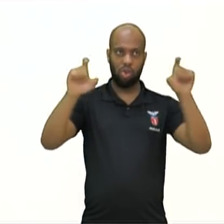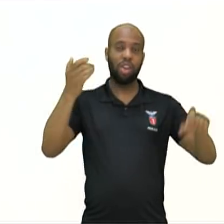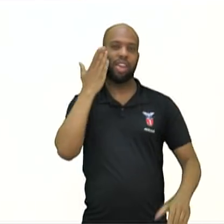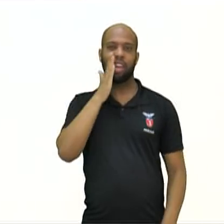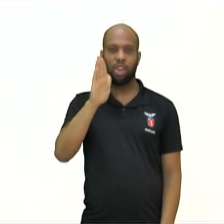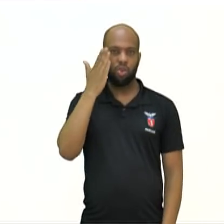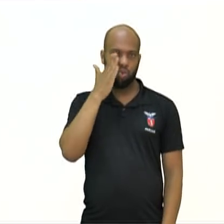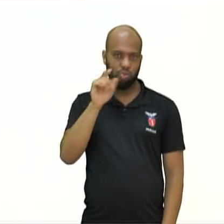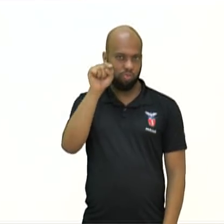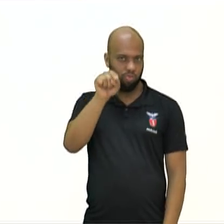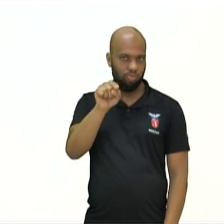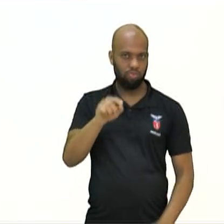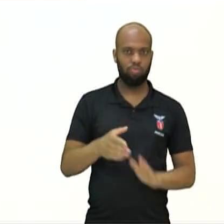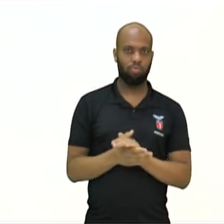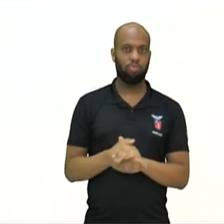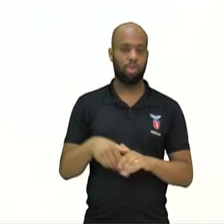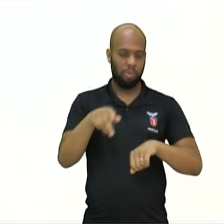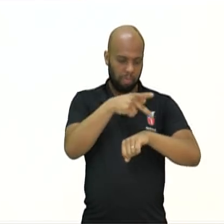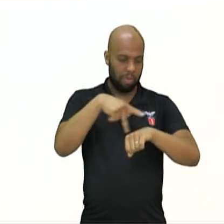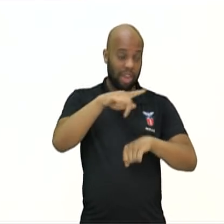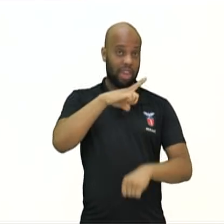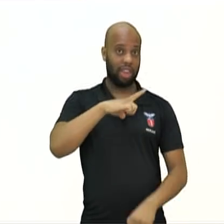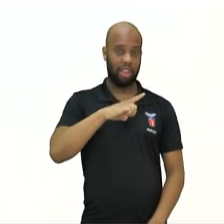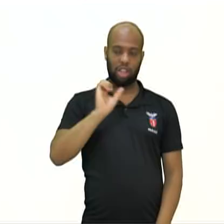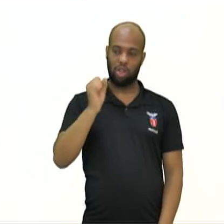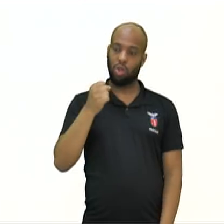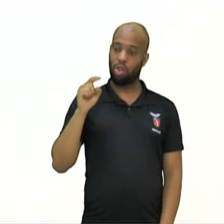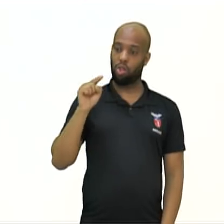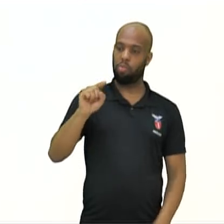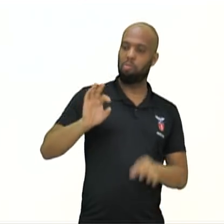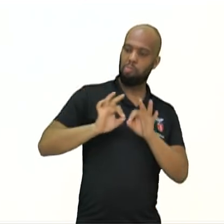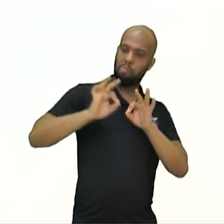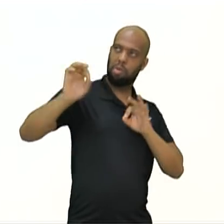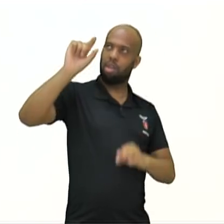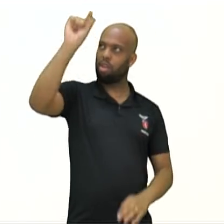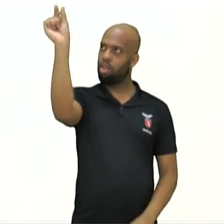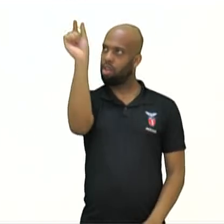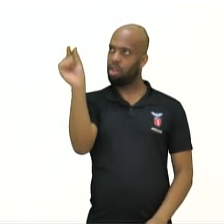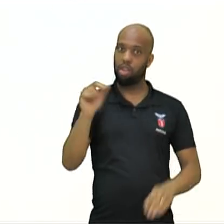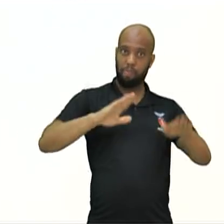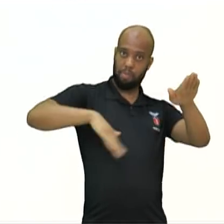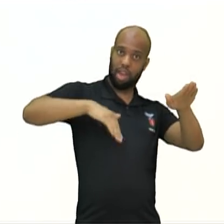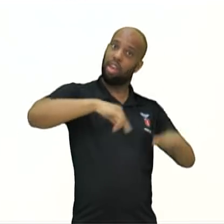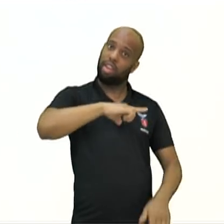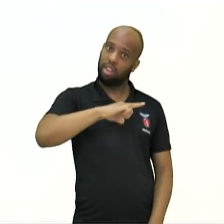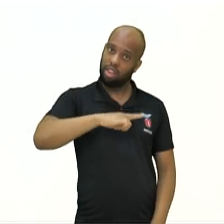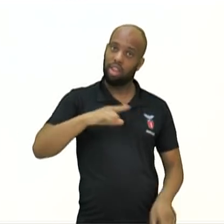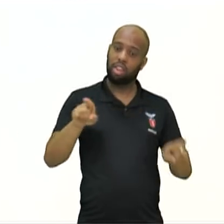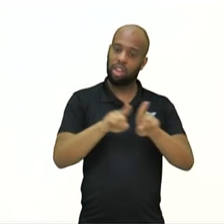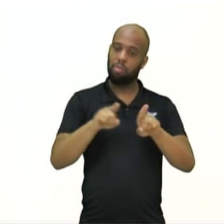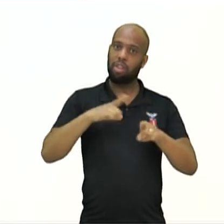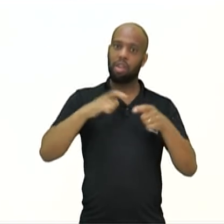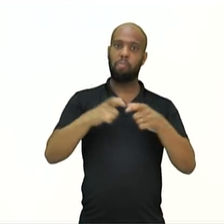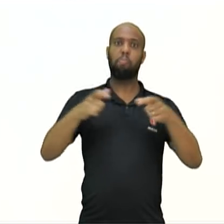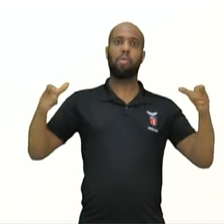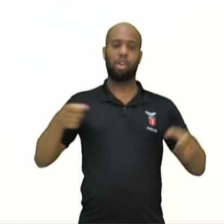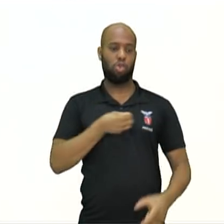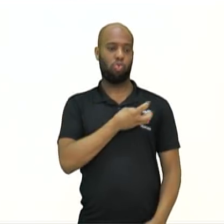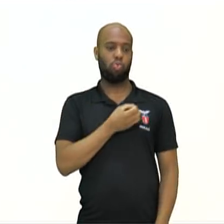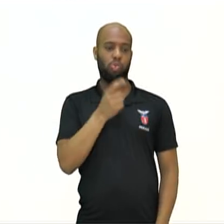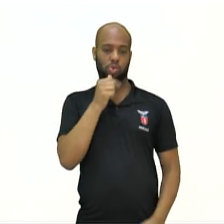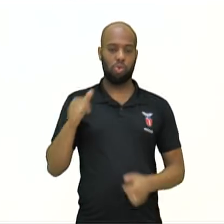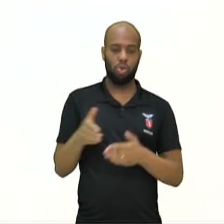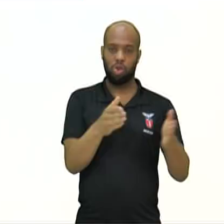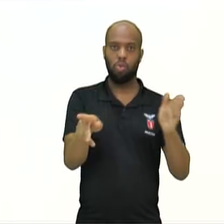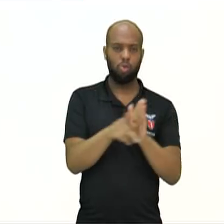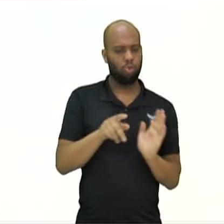matéria jornalística? País tem 8.000 quilômetros de costa e possui o maior número de